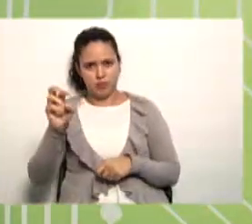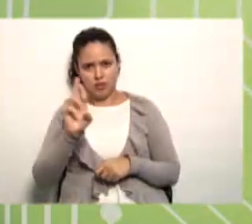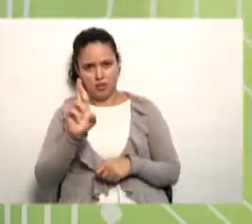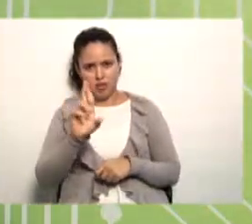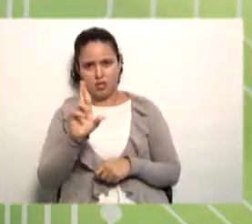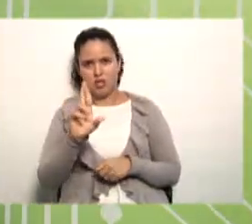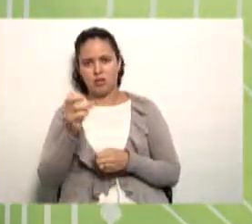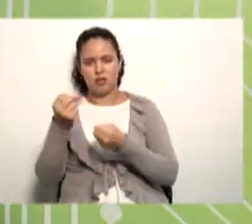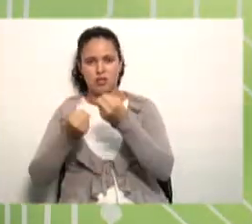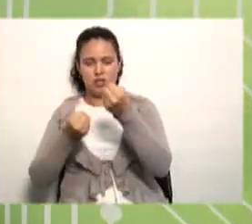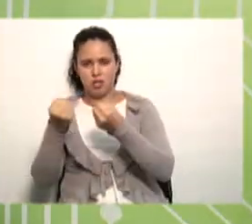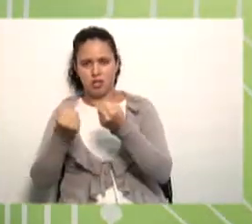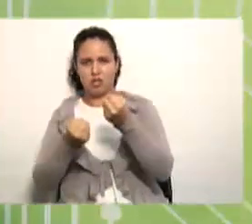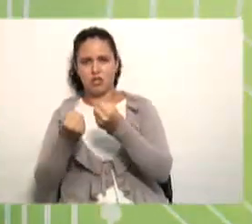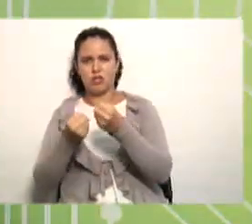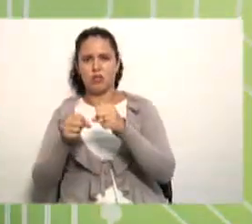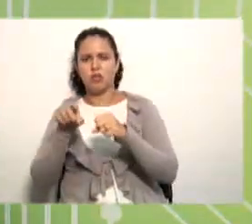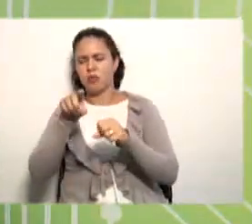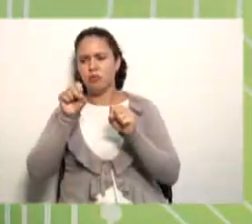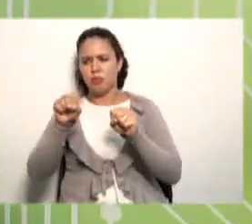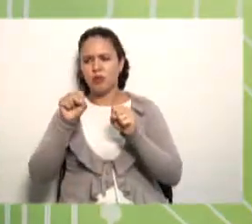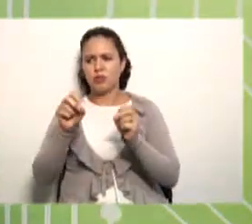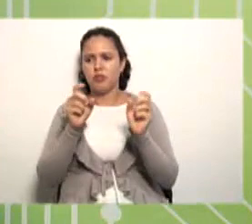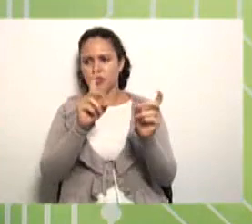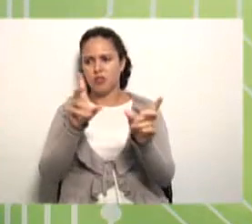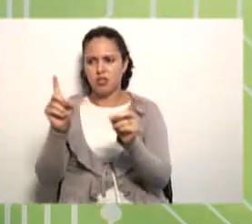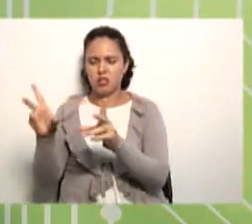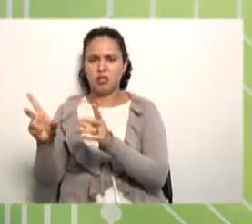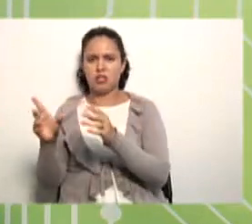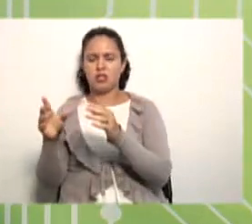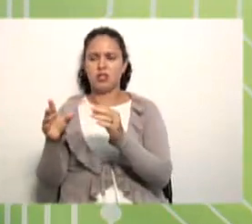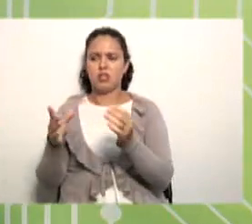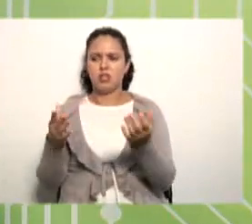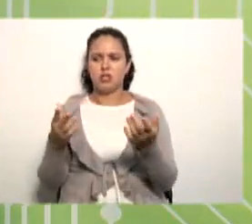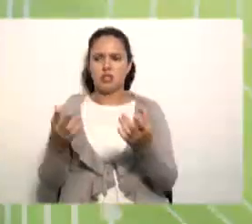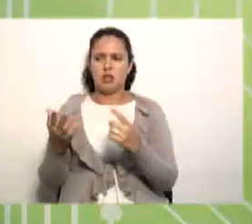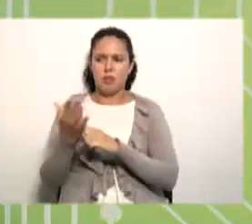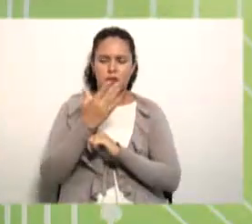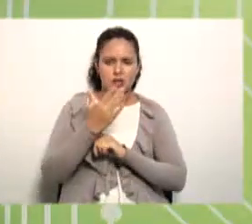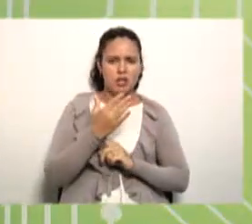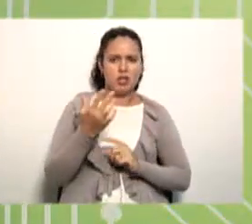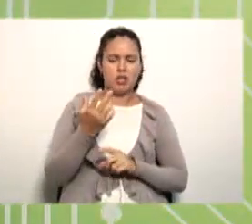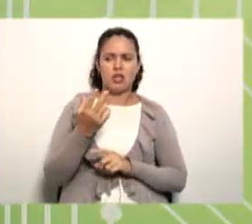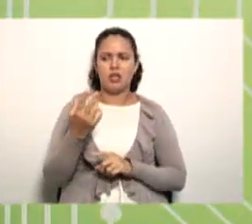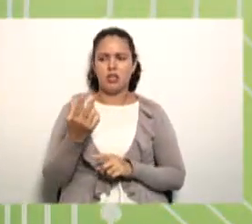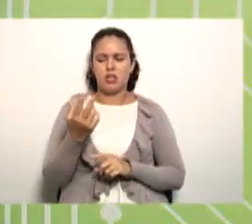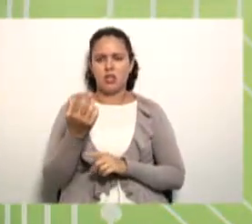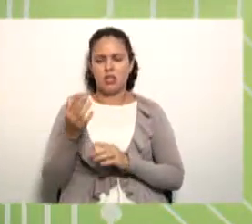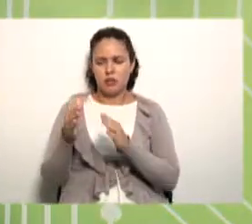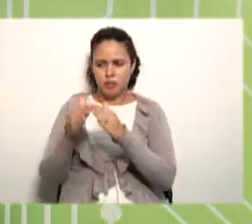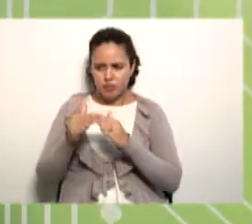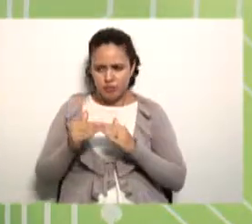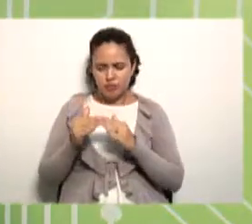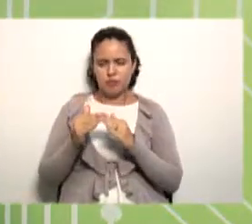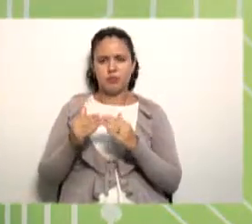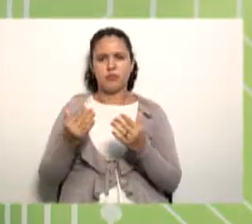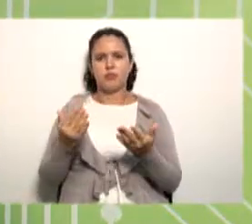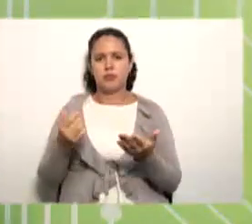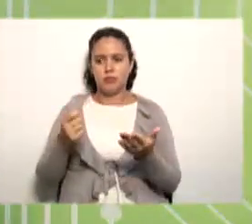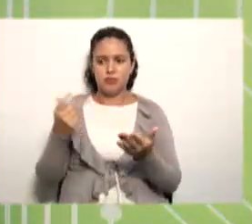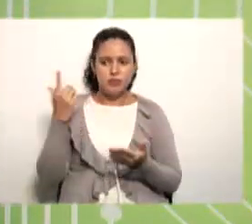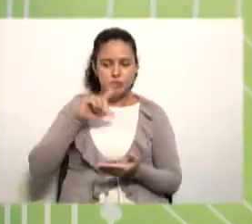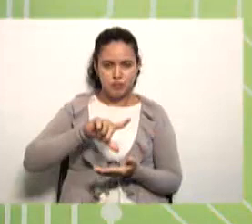fazer uma campanha, vender alguma coisa e conseguir esses R$1.000 e comprar um carro. Porque esse é um valor que a gente entende que está muito